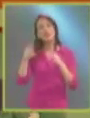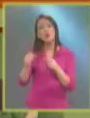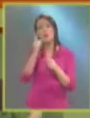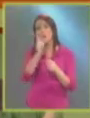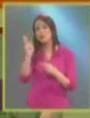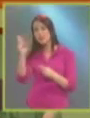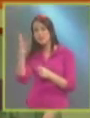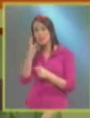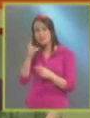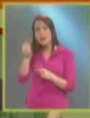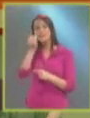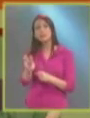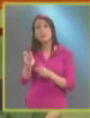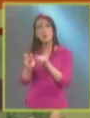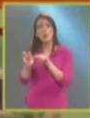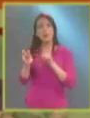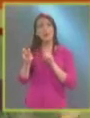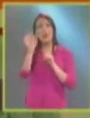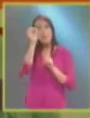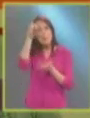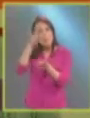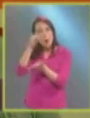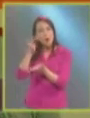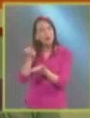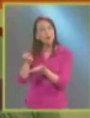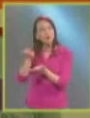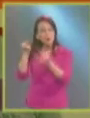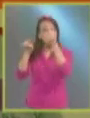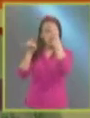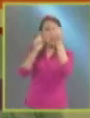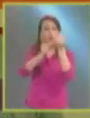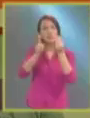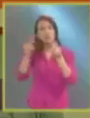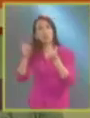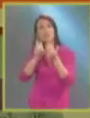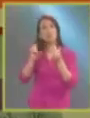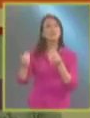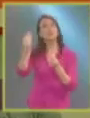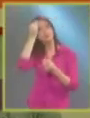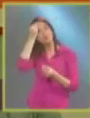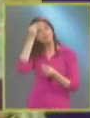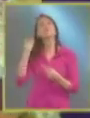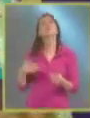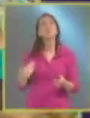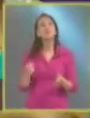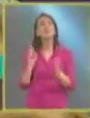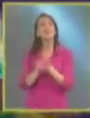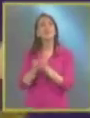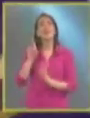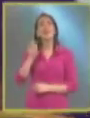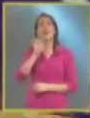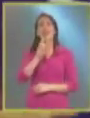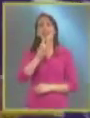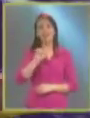maioria dos telefones com o número 5, ele tem uma... Então, a gente vai se dirigindo através dessas dicas, né? Entendi. Agora, Evaldo, e você, Evaldo,